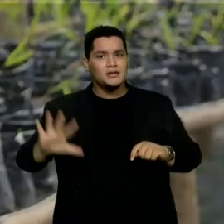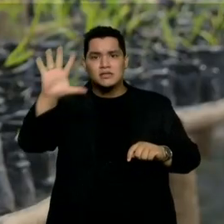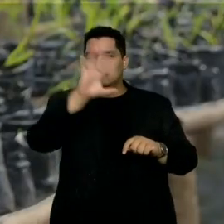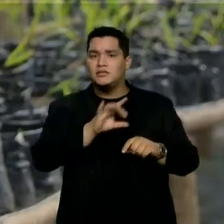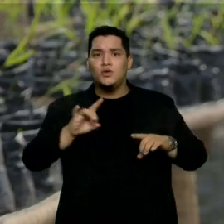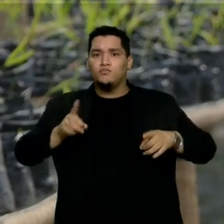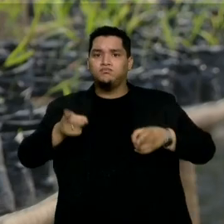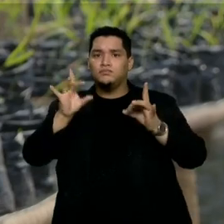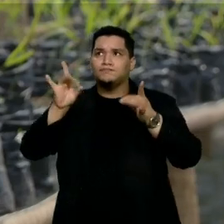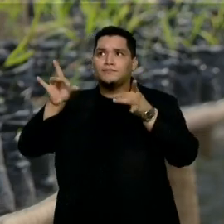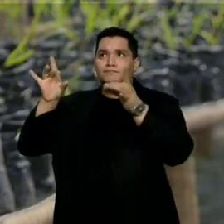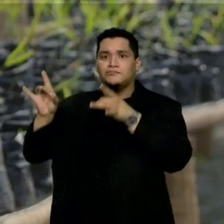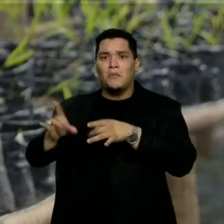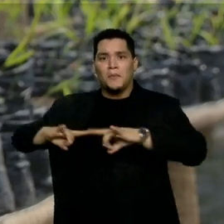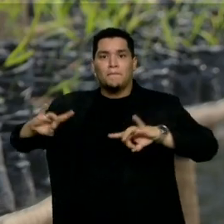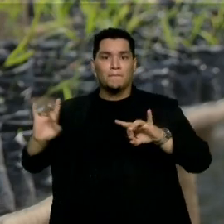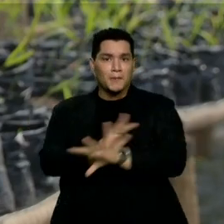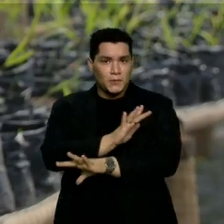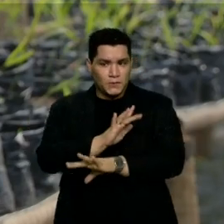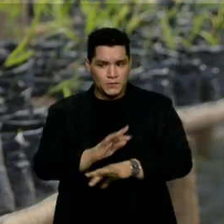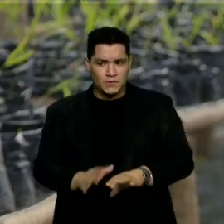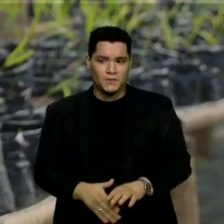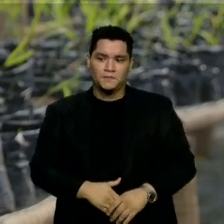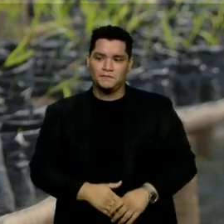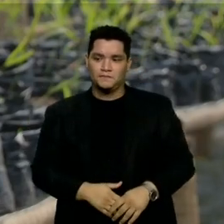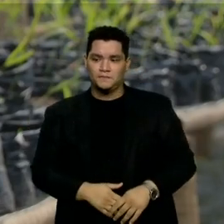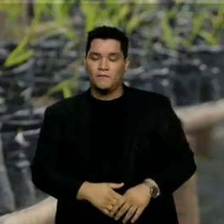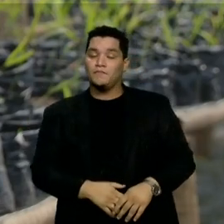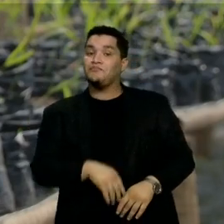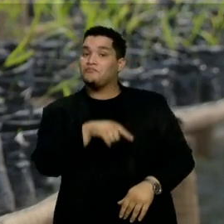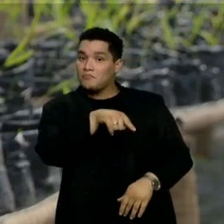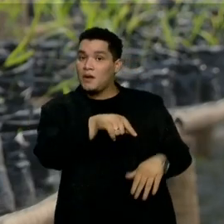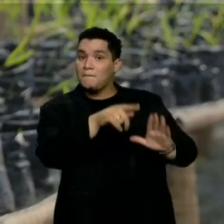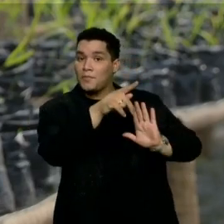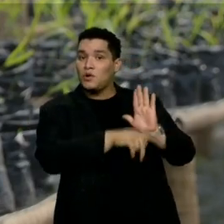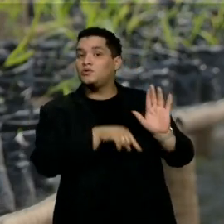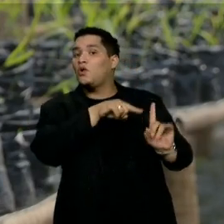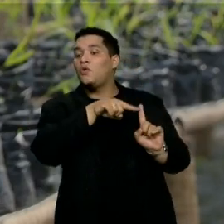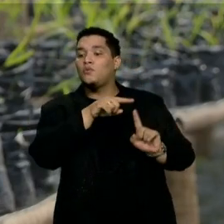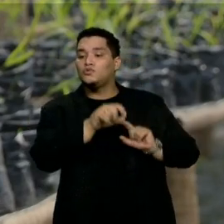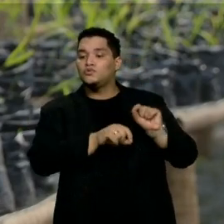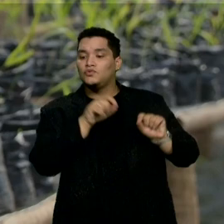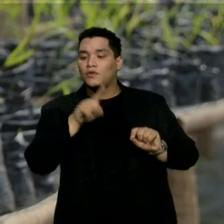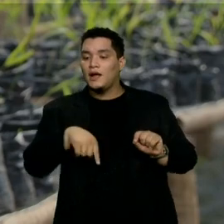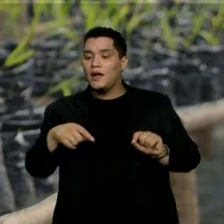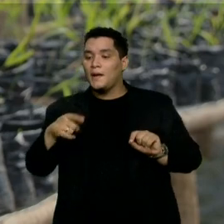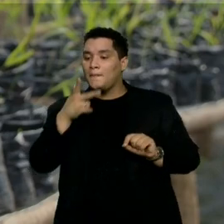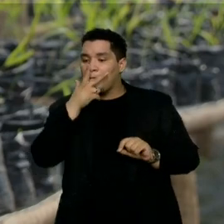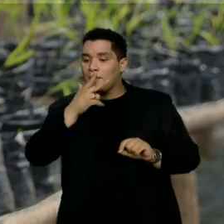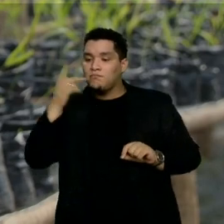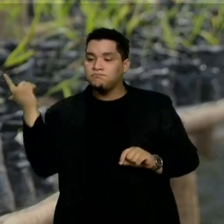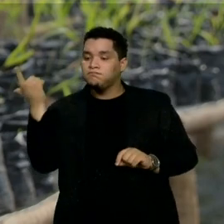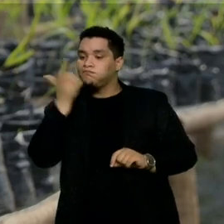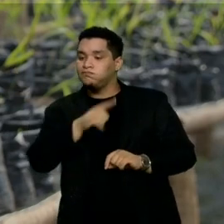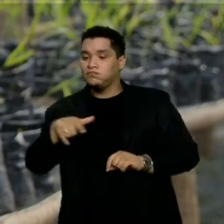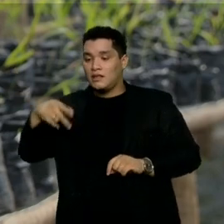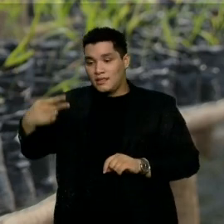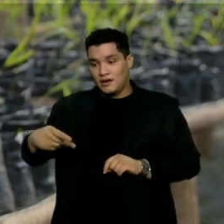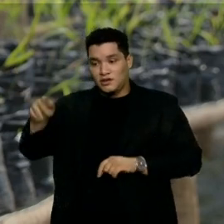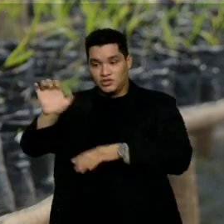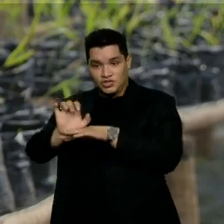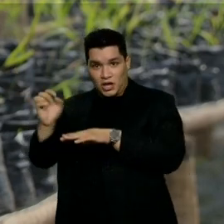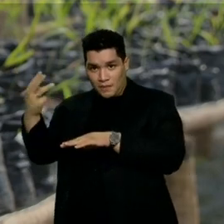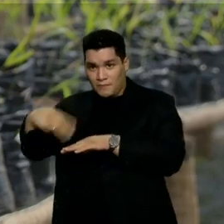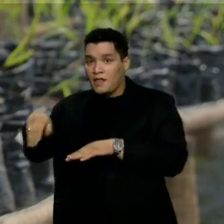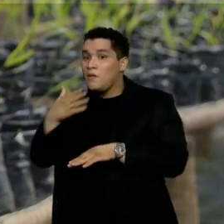tem como objetivo recuperar áreas degradadas no estado do Maranhão assim como também promover a bioeconomia no estado fazer com que a